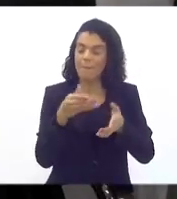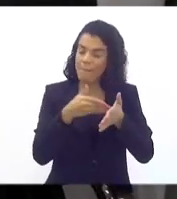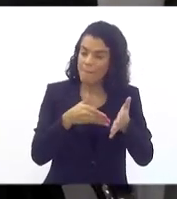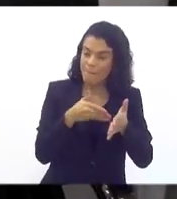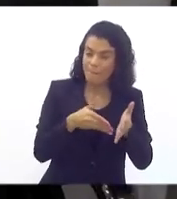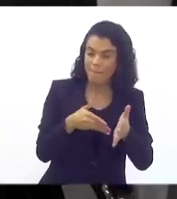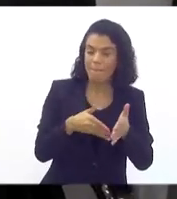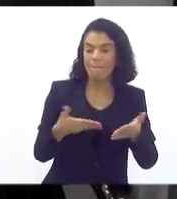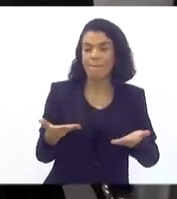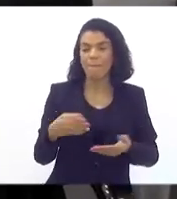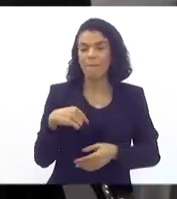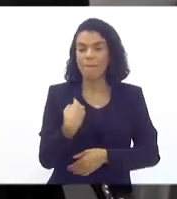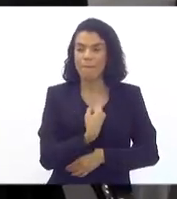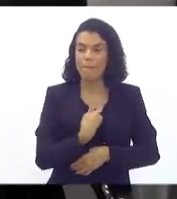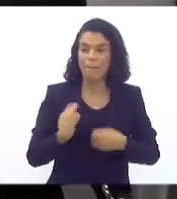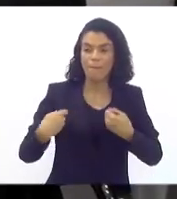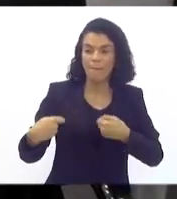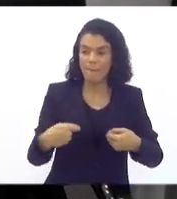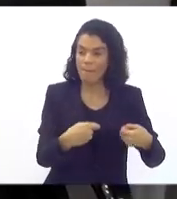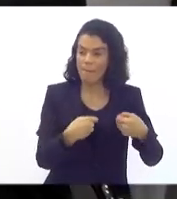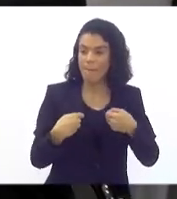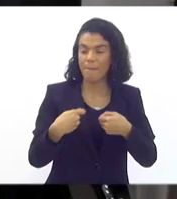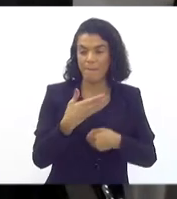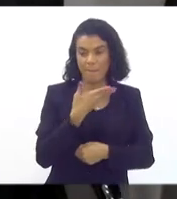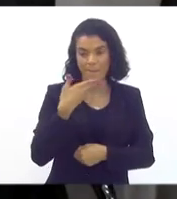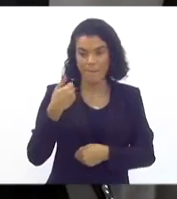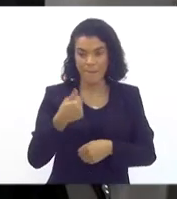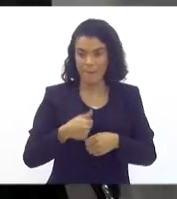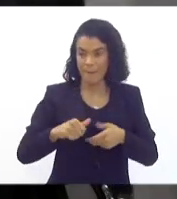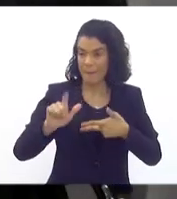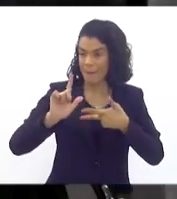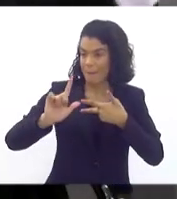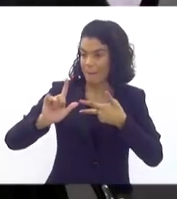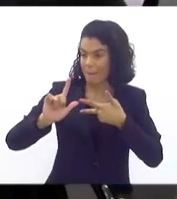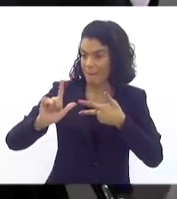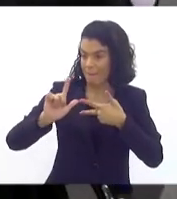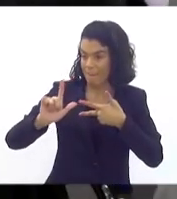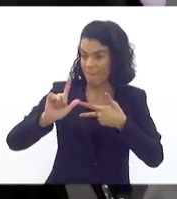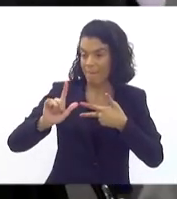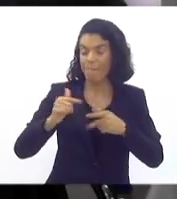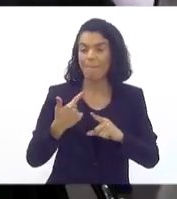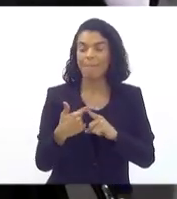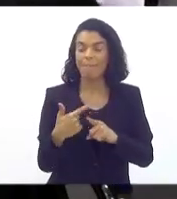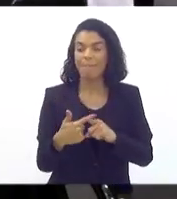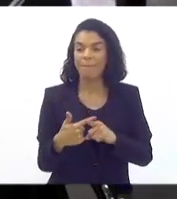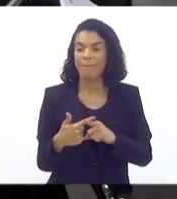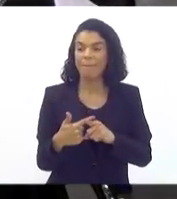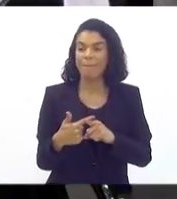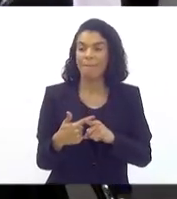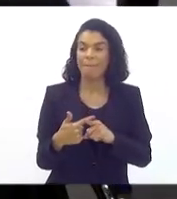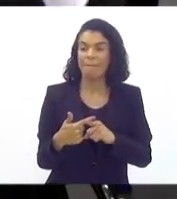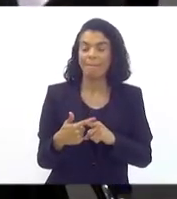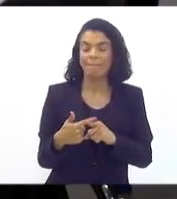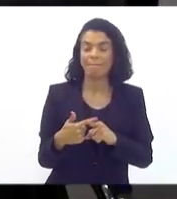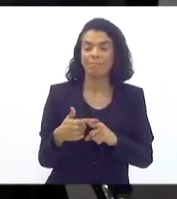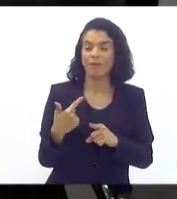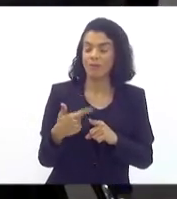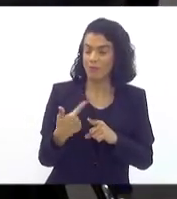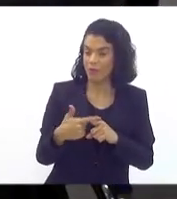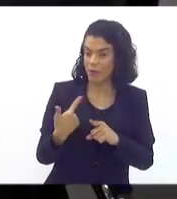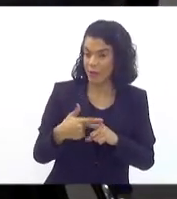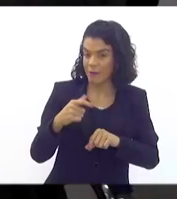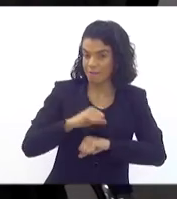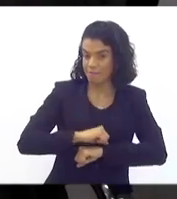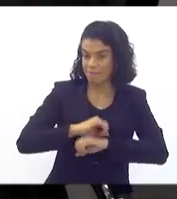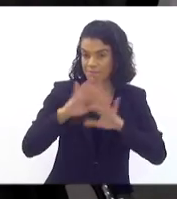né O que que a gente precisa aperfeiçoar da legislação inclusive porque para que a gente para que fique claro